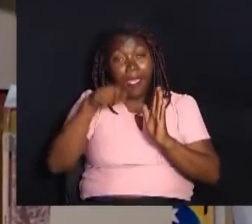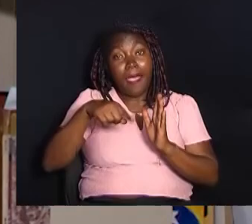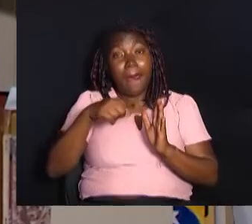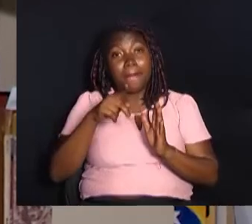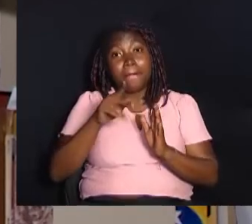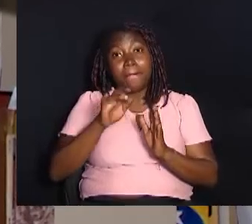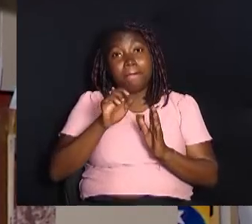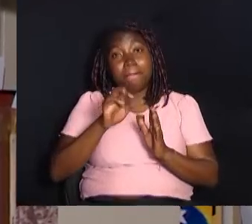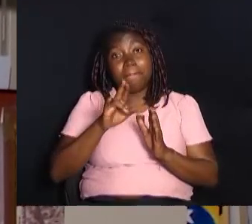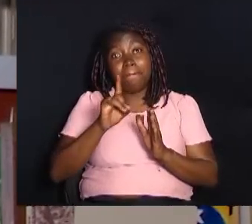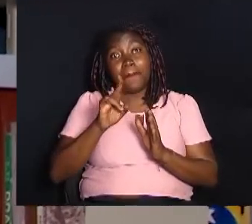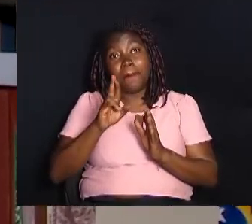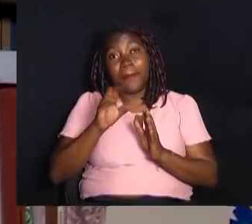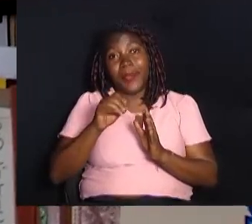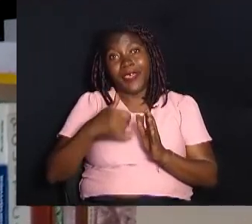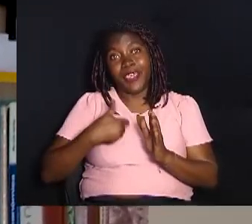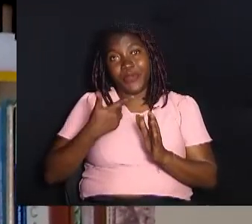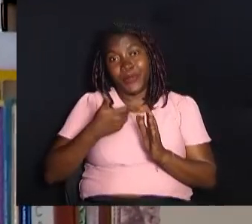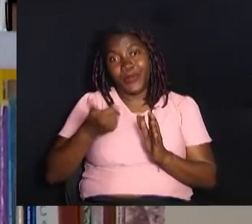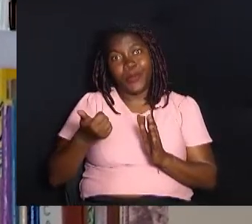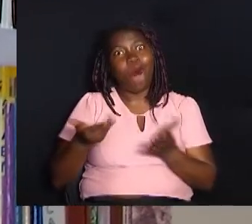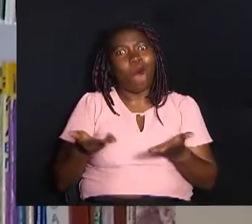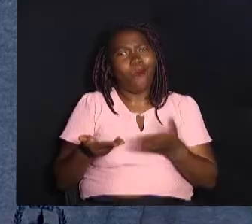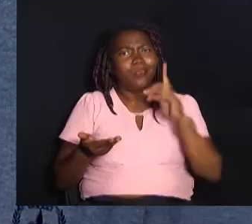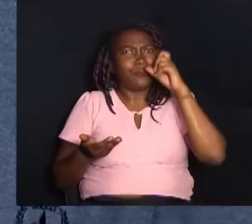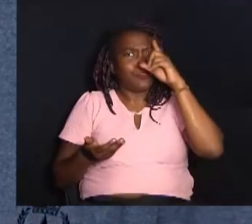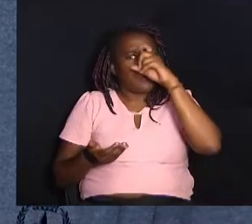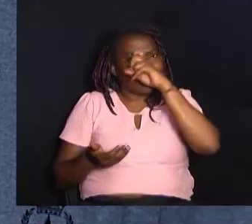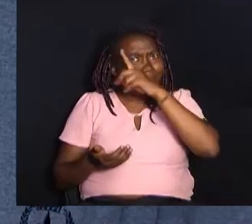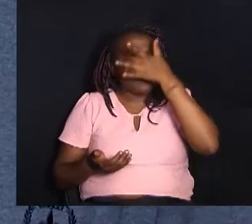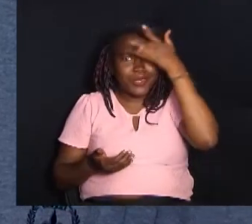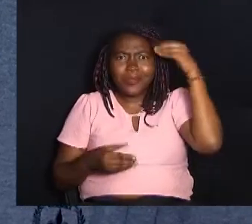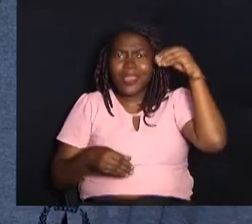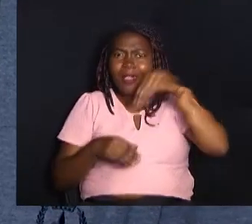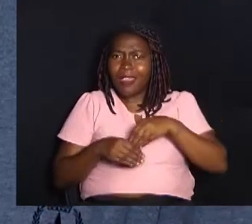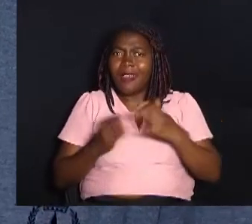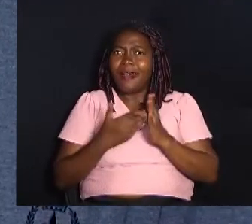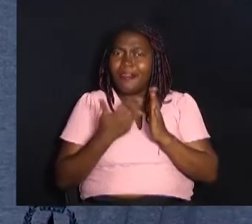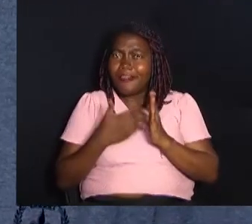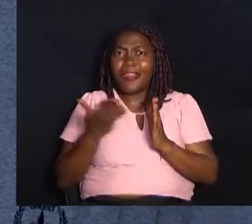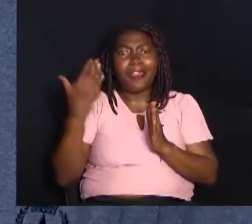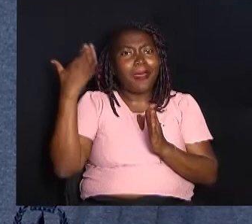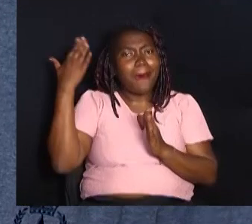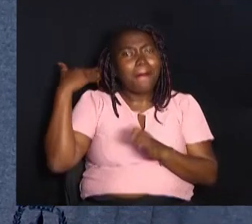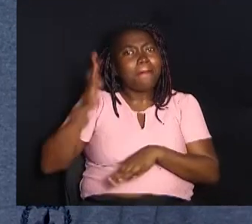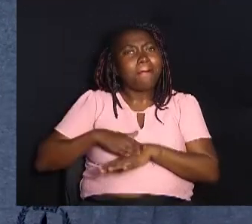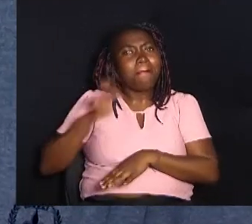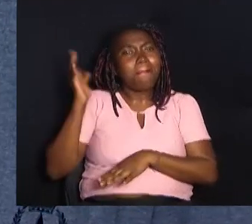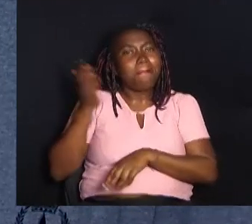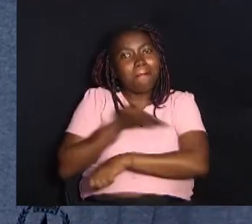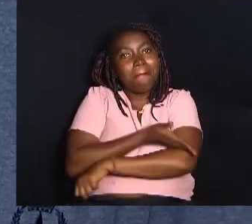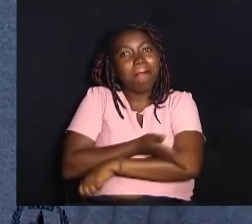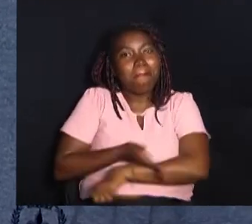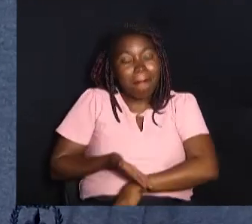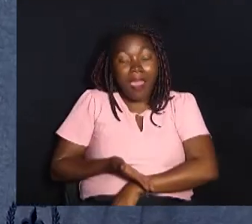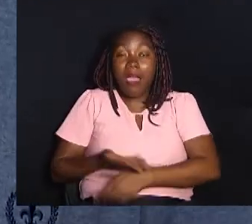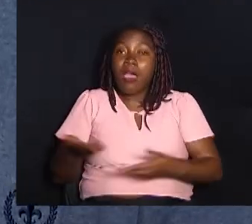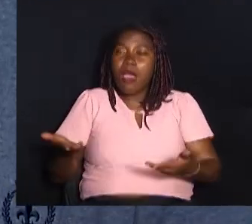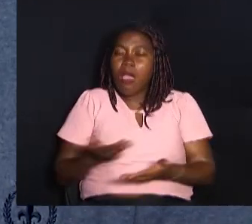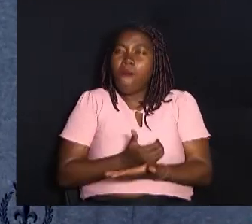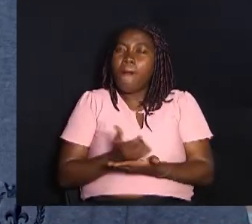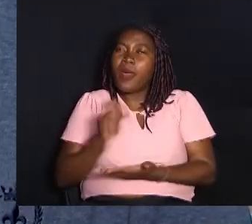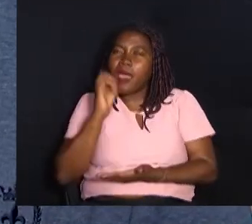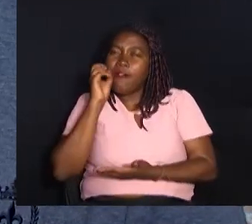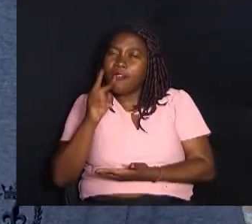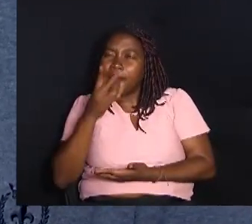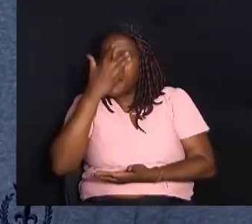frequentam a biblioteca é o Pedro, de 21 anos. Hoje é muito difícil a gente ter pessoas dentro de livrarias, né? Antigamente era um costume maior, só